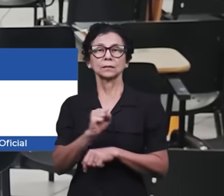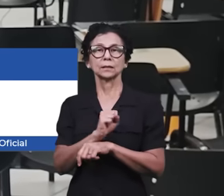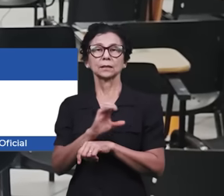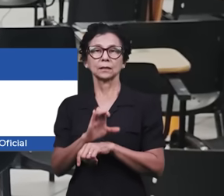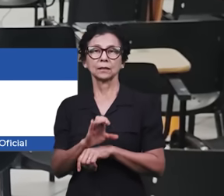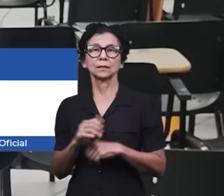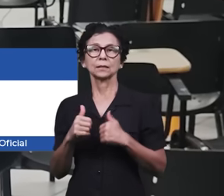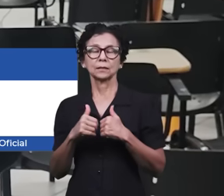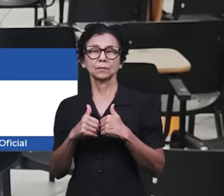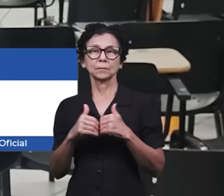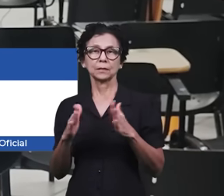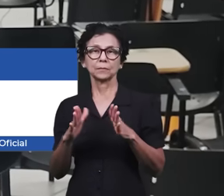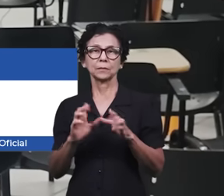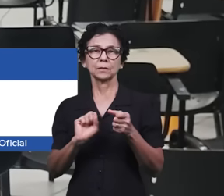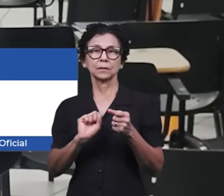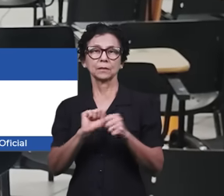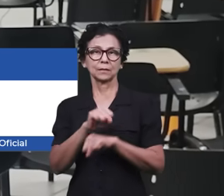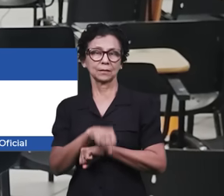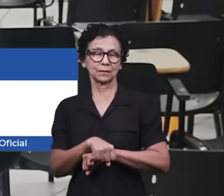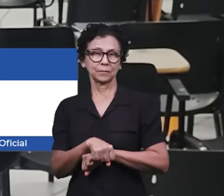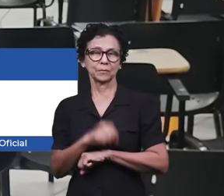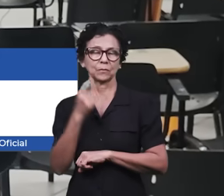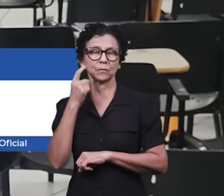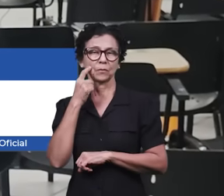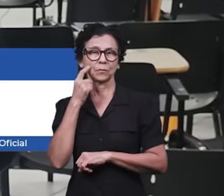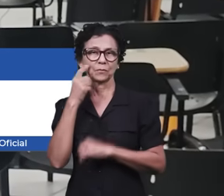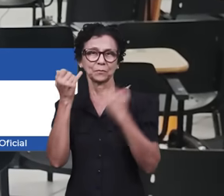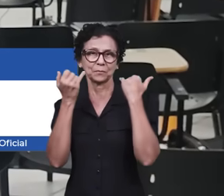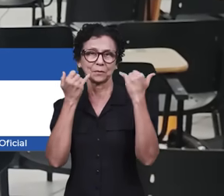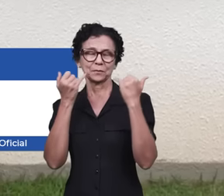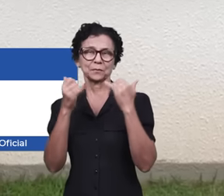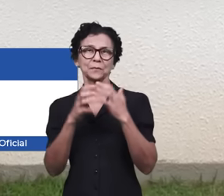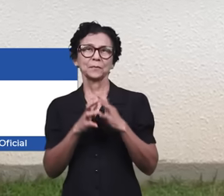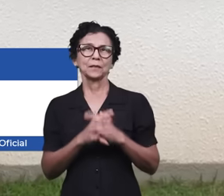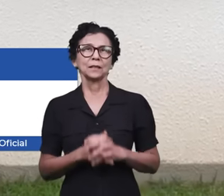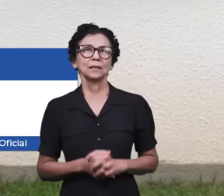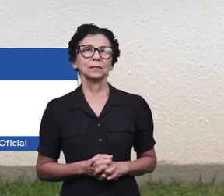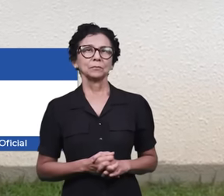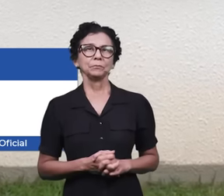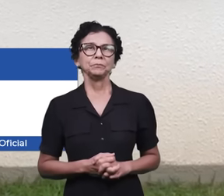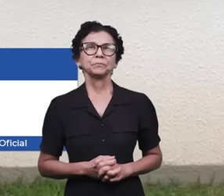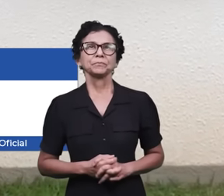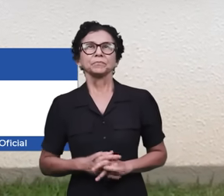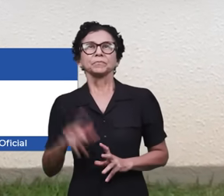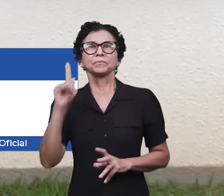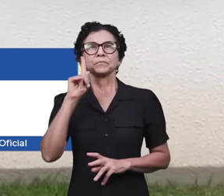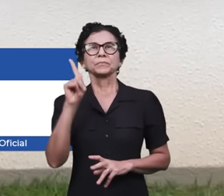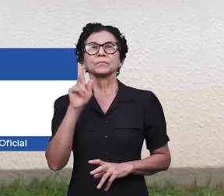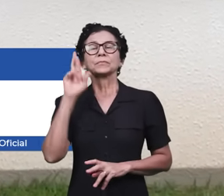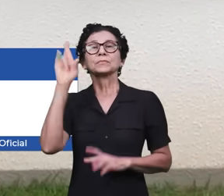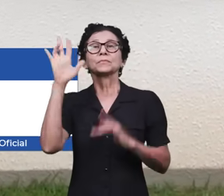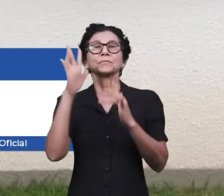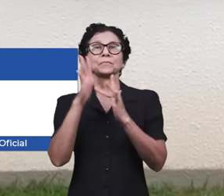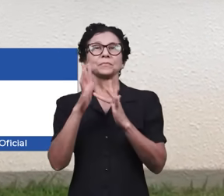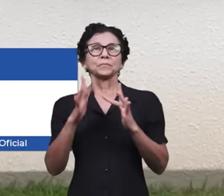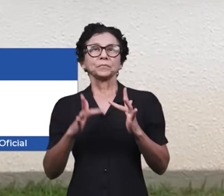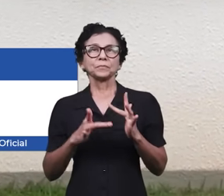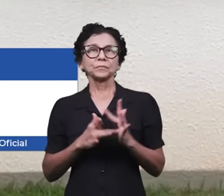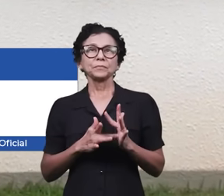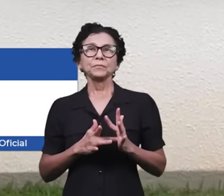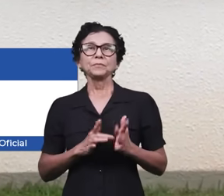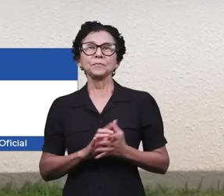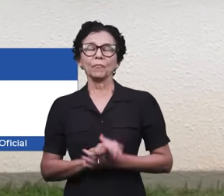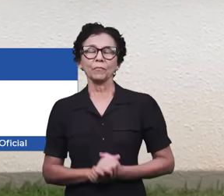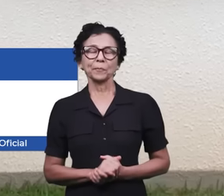de Principiantes. A irmã Bruna Disner nos traz mais informações. A paz do Senhor, irmã Júlia, estamos aqui